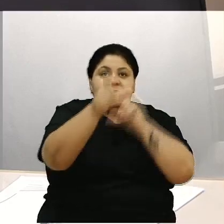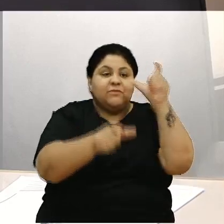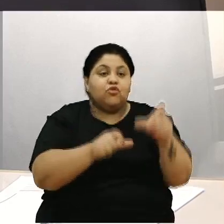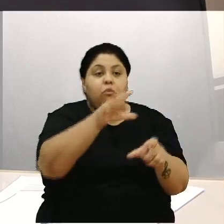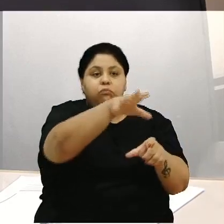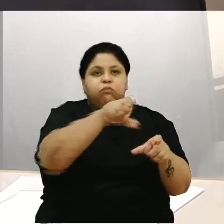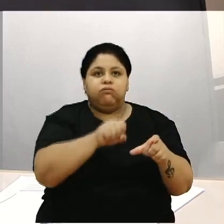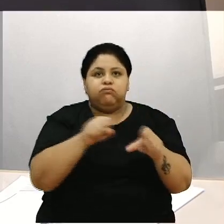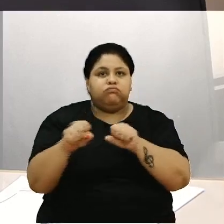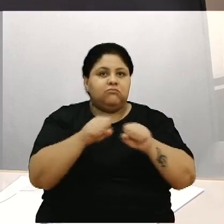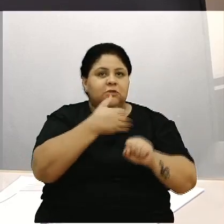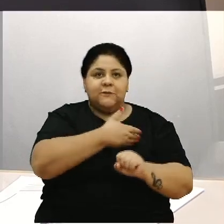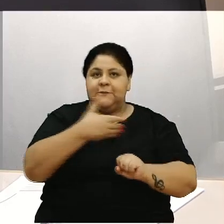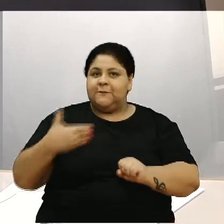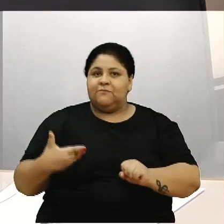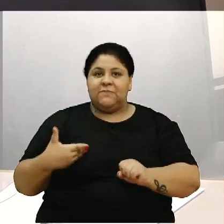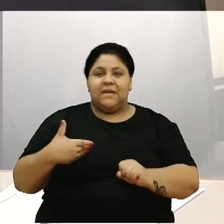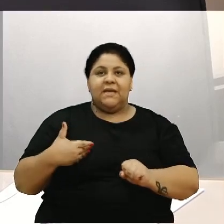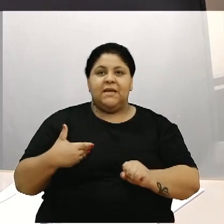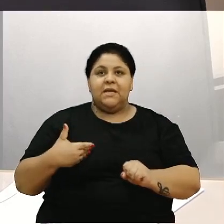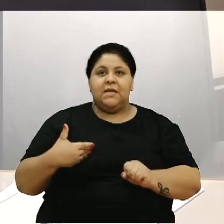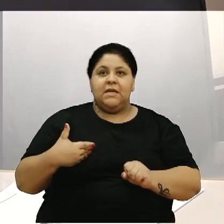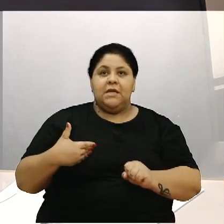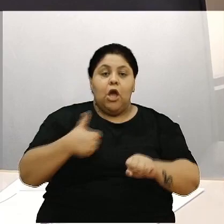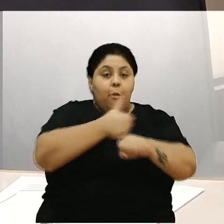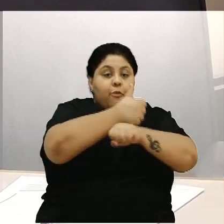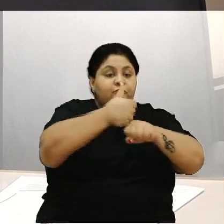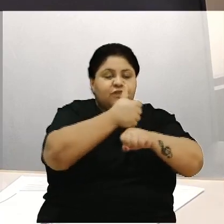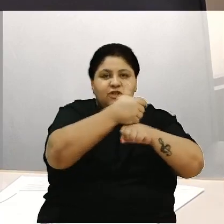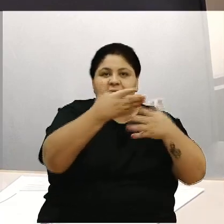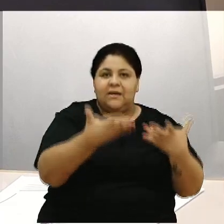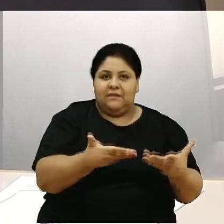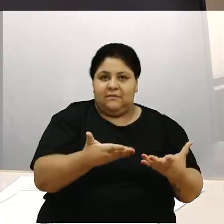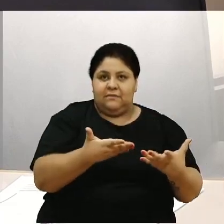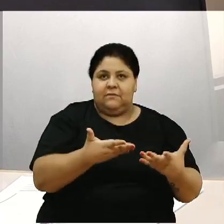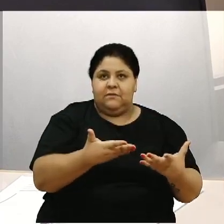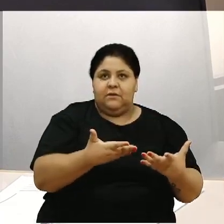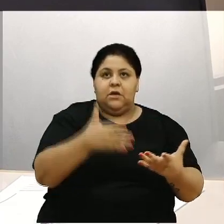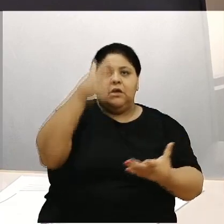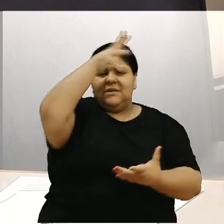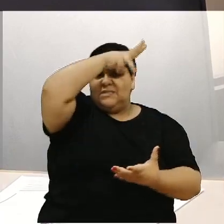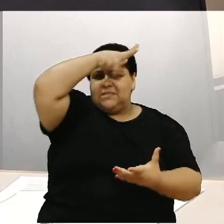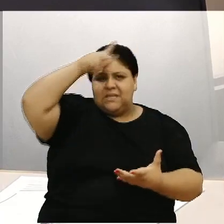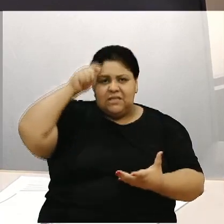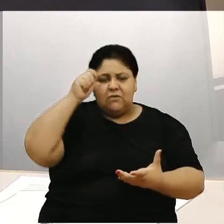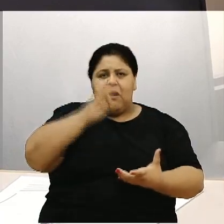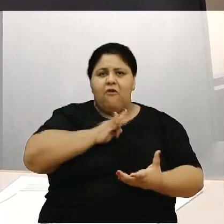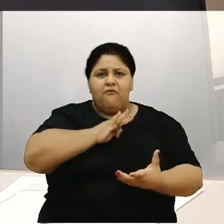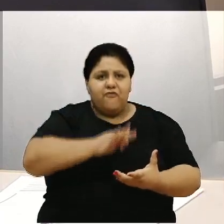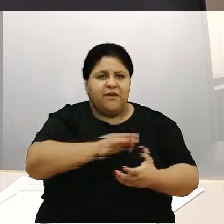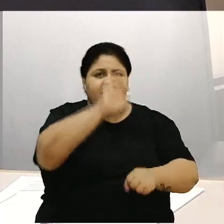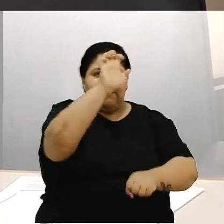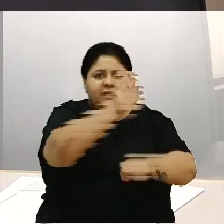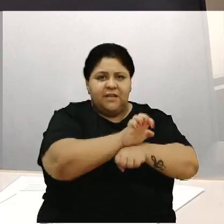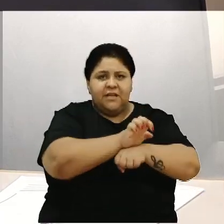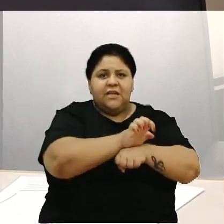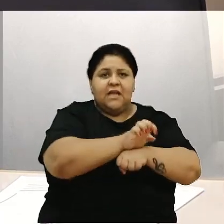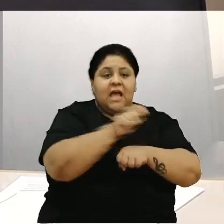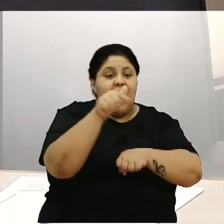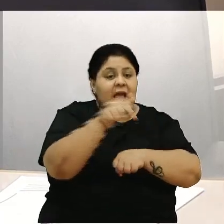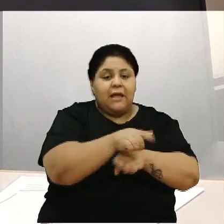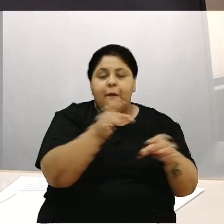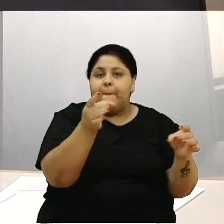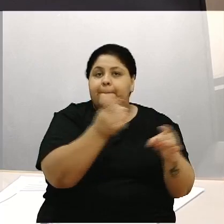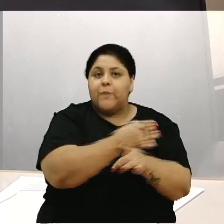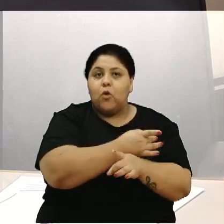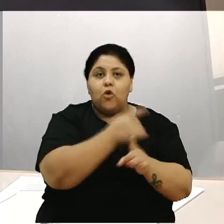poder público não tem braços para isso, né? Eu digo poder público não só municipal, como estadual, como federal, e nós não estamos preparados para